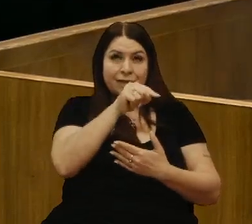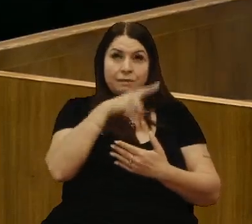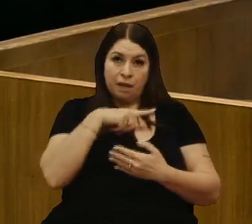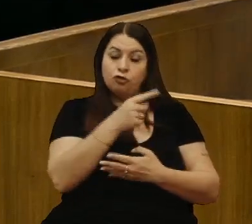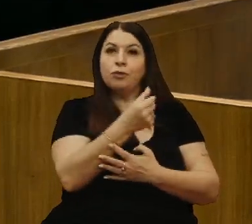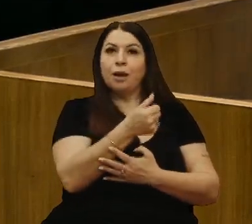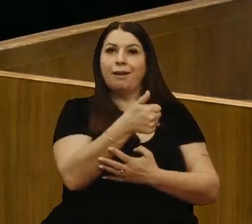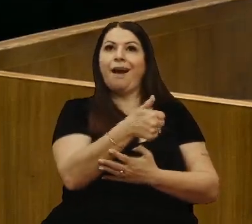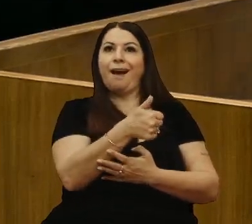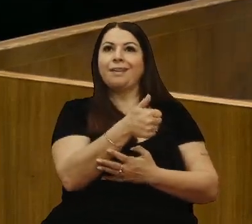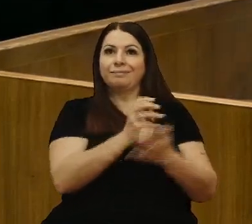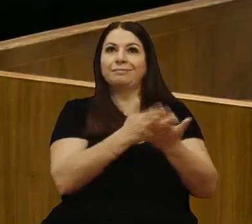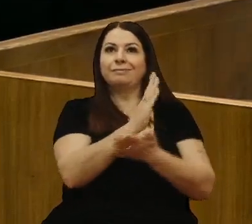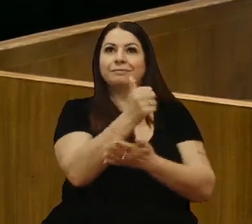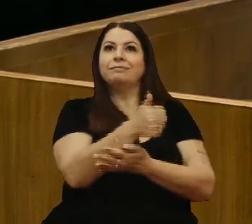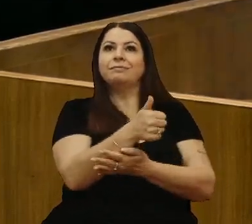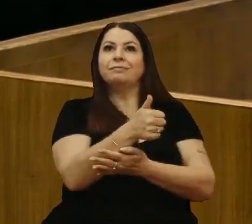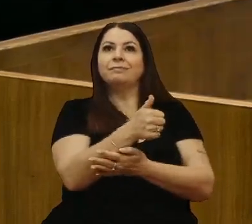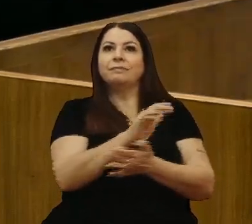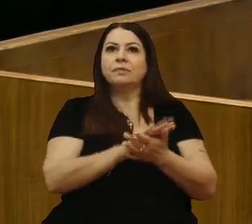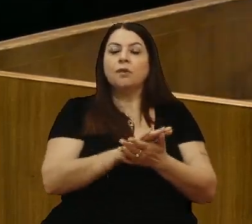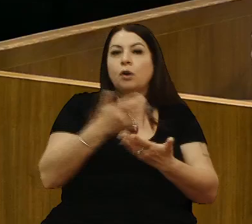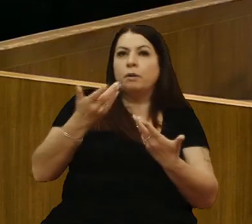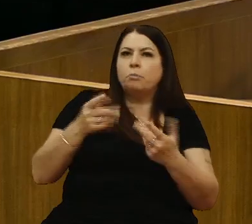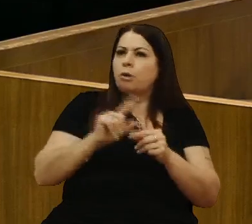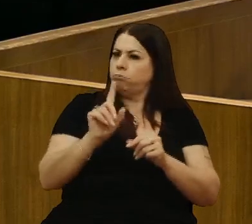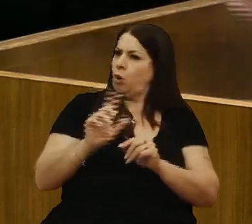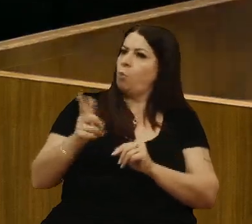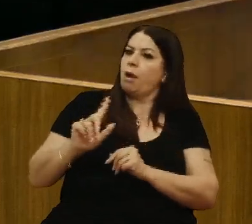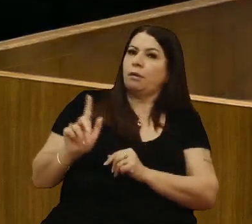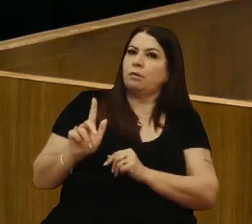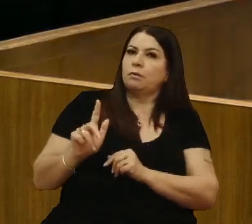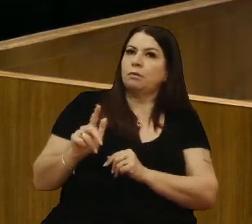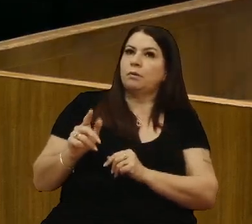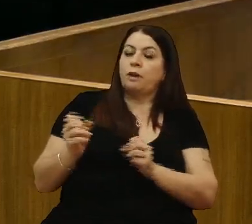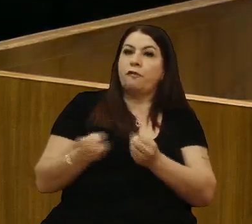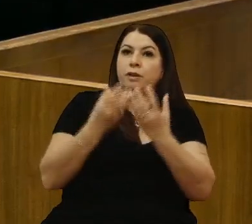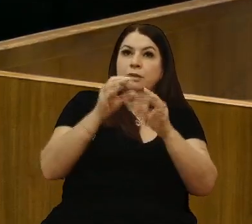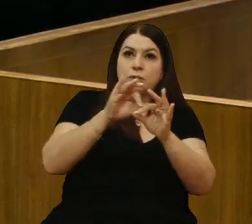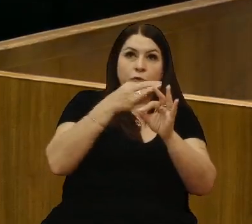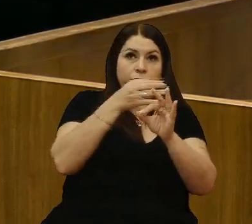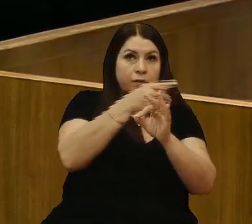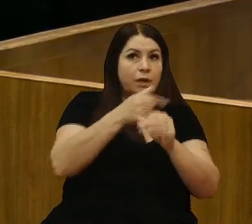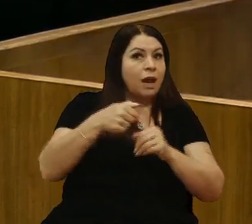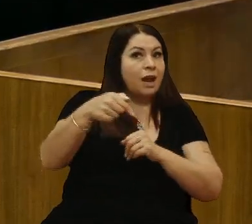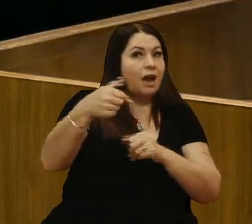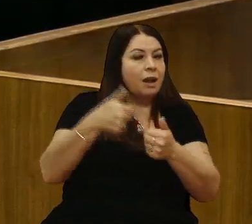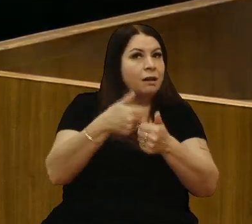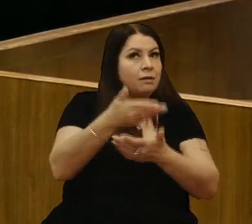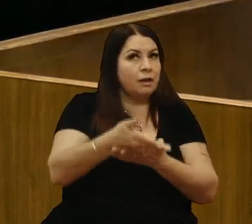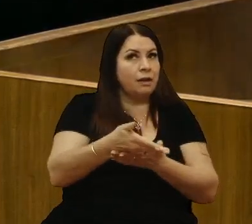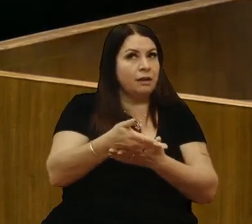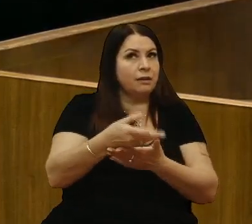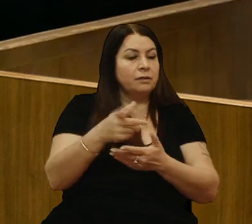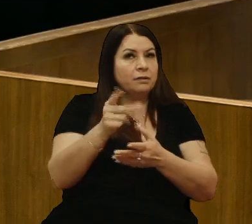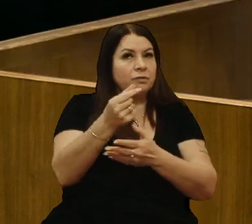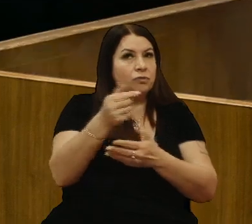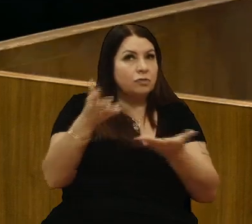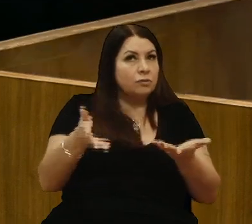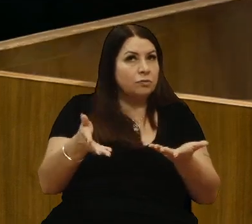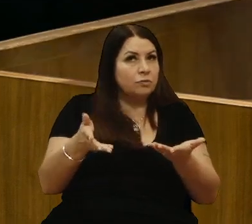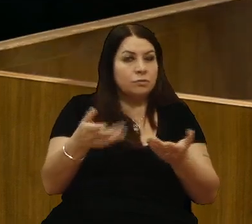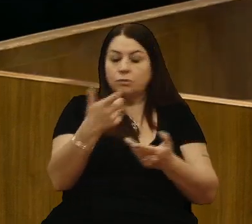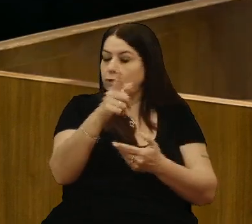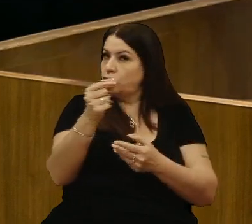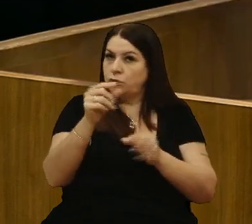dinheiro, daí pode aprovar. Daqui a pouco não tem. Festa da uva é logo ali. Se não tem dinheiro agora,